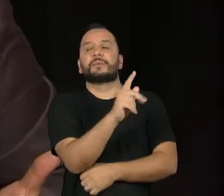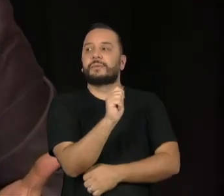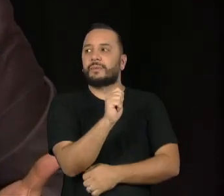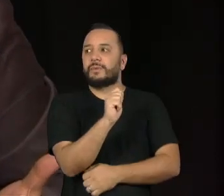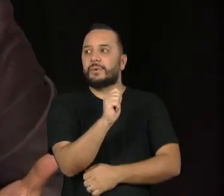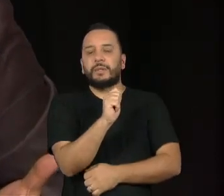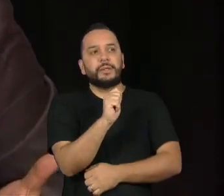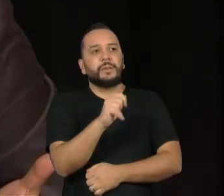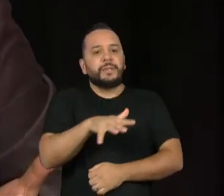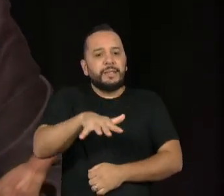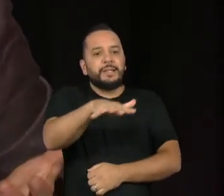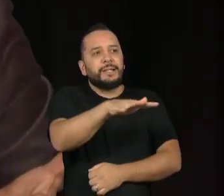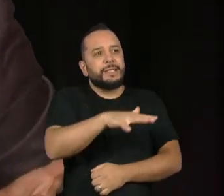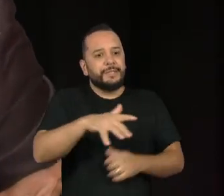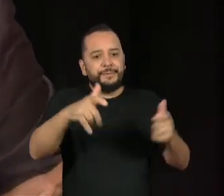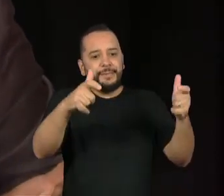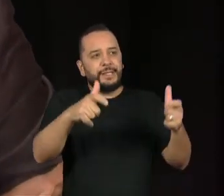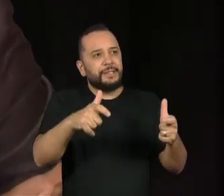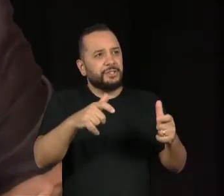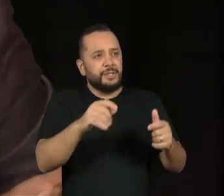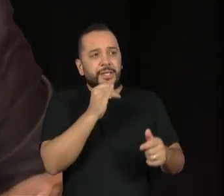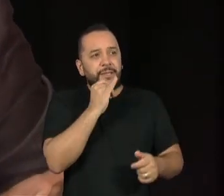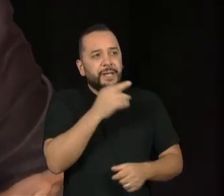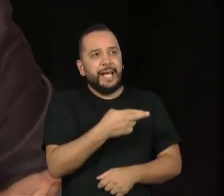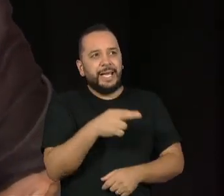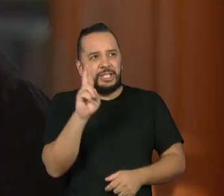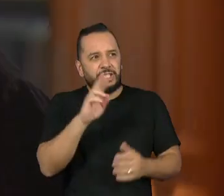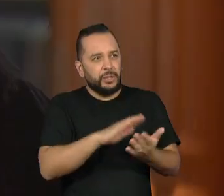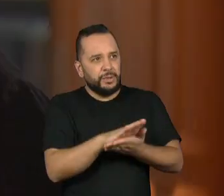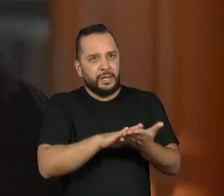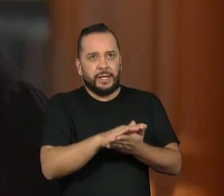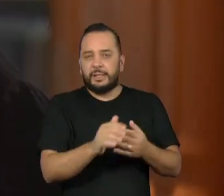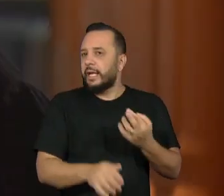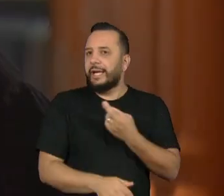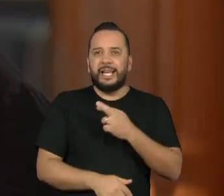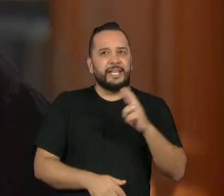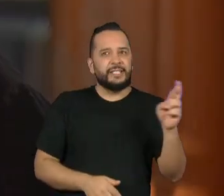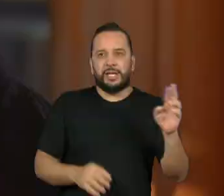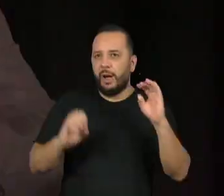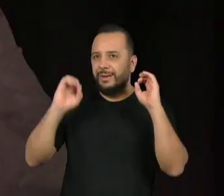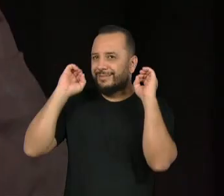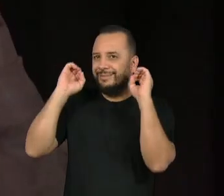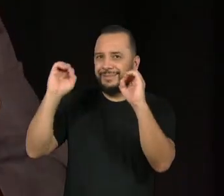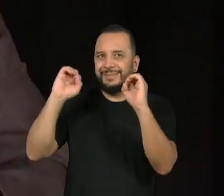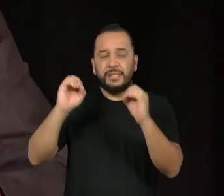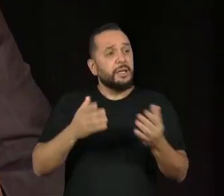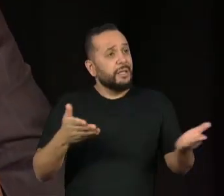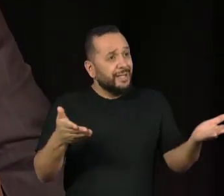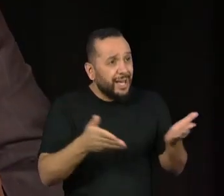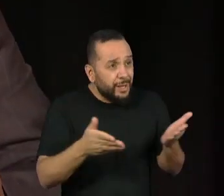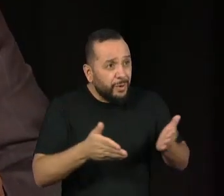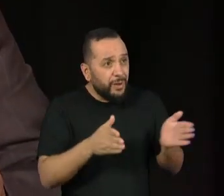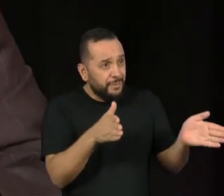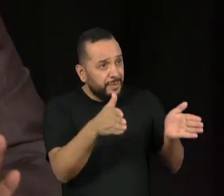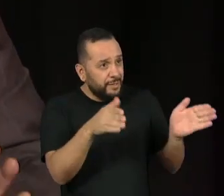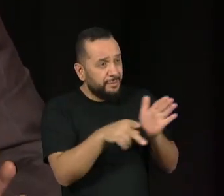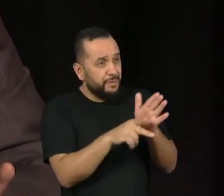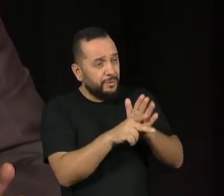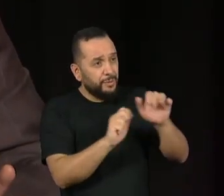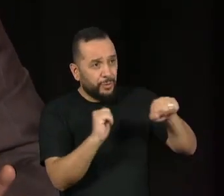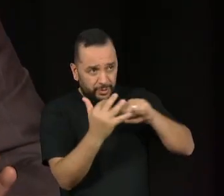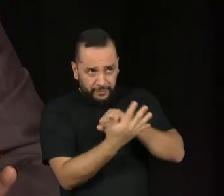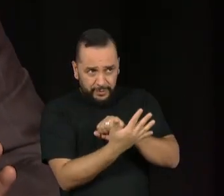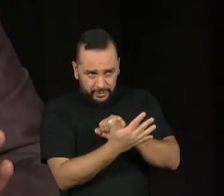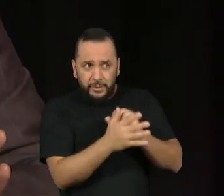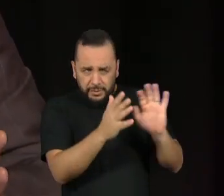é sem religião totalmente sem religião e agora na padaria você me